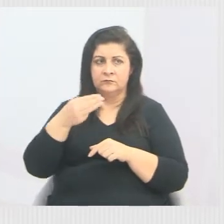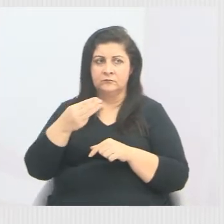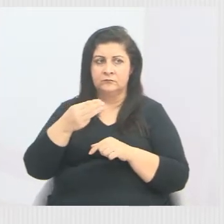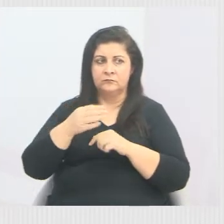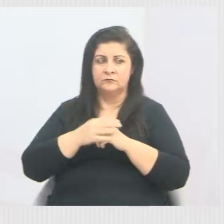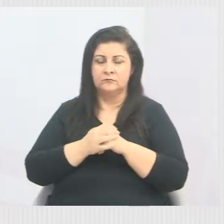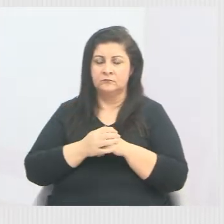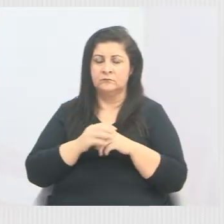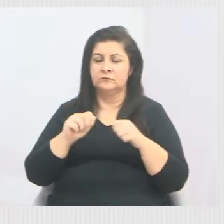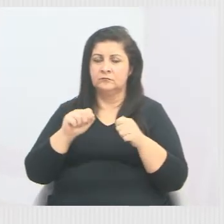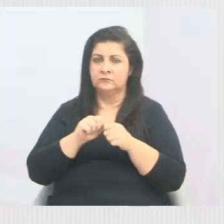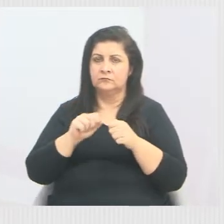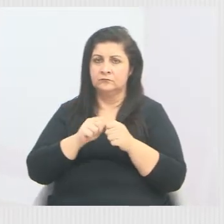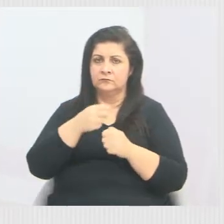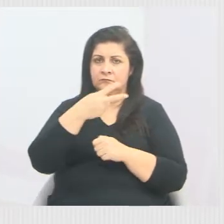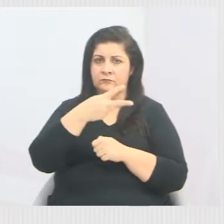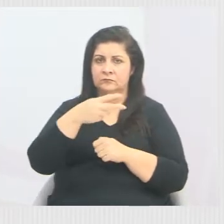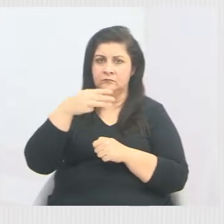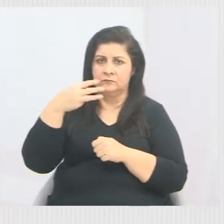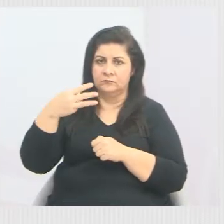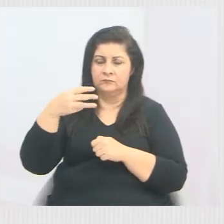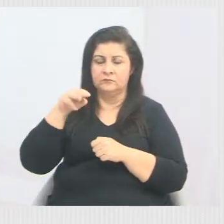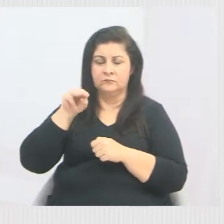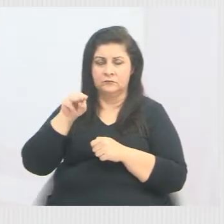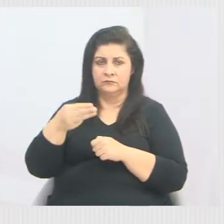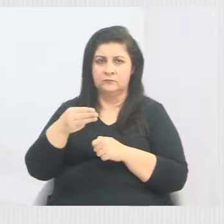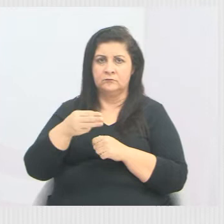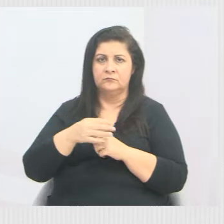66.553.000, realizado